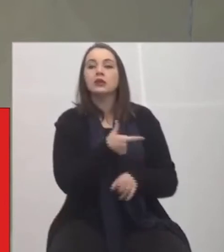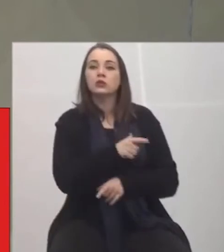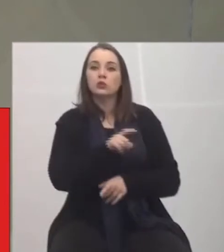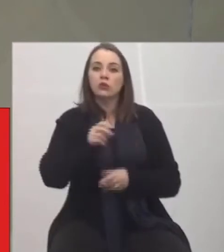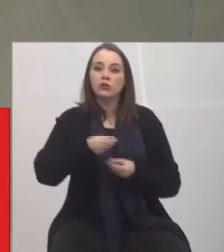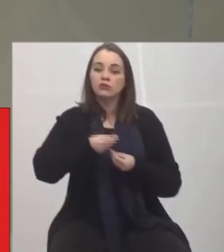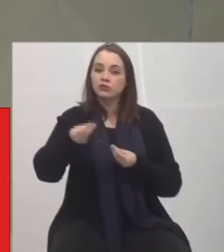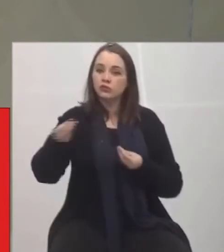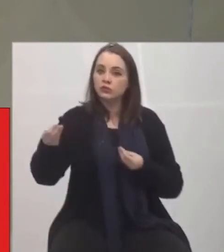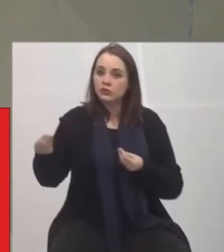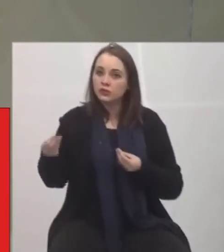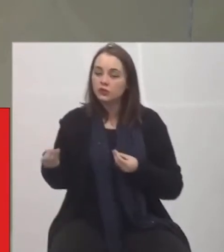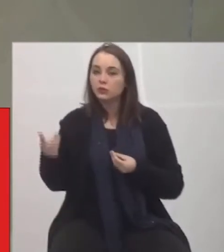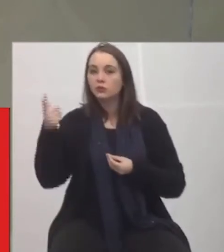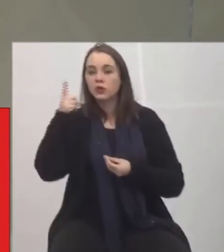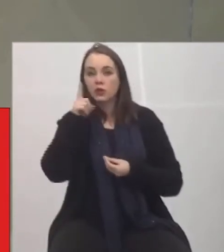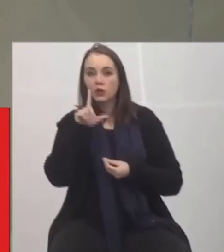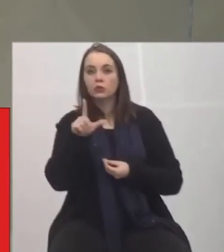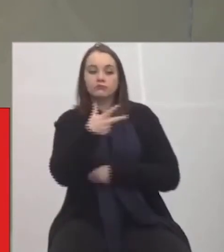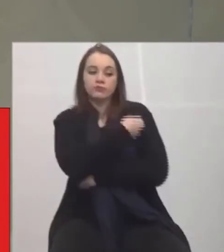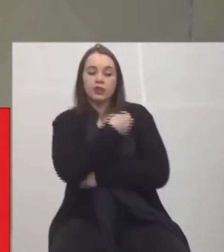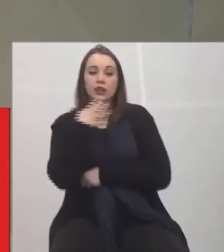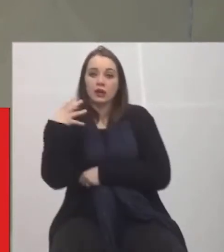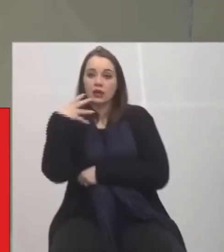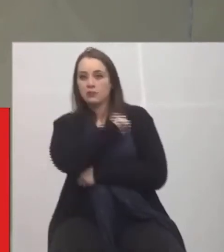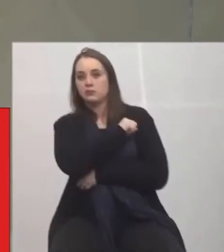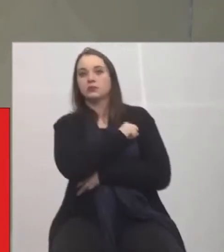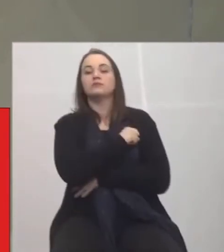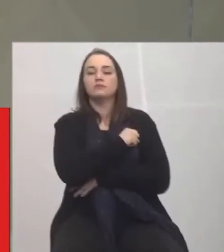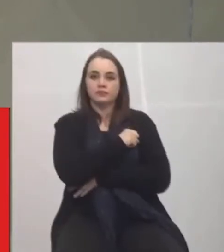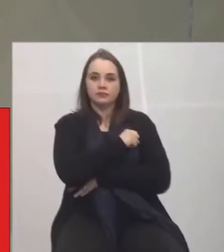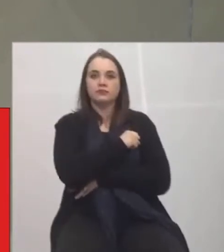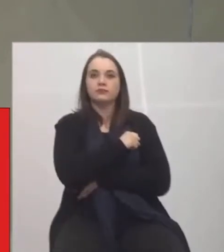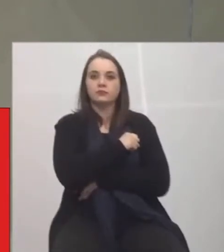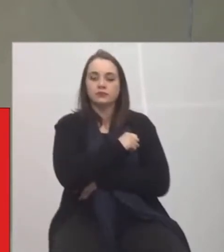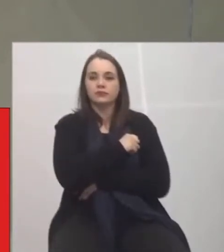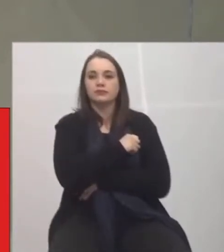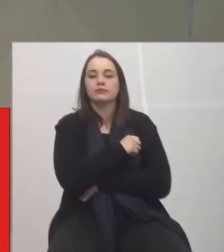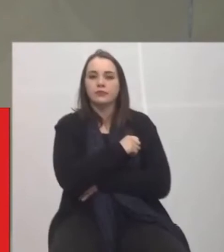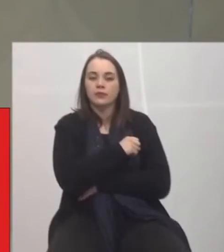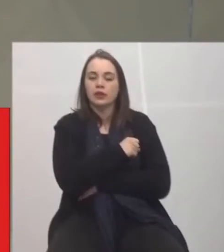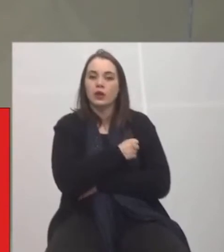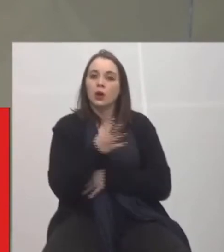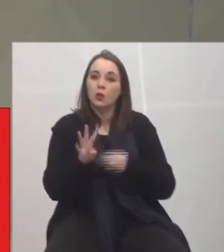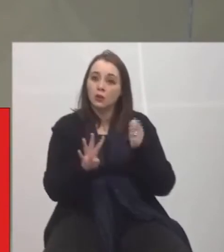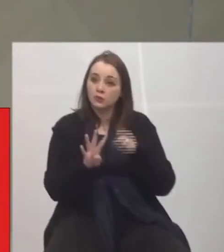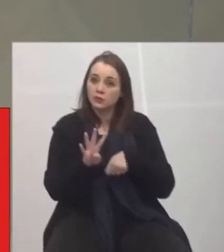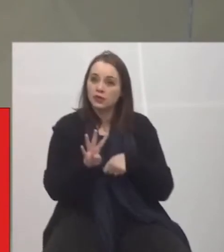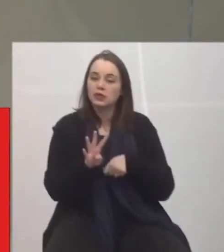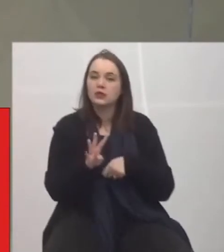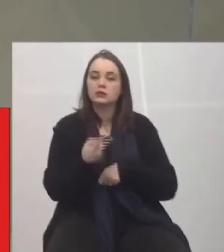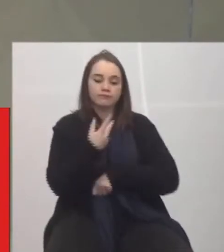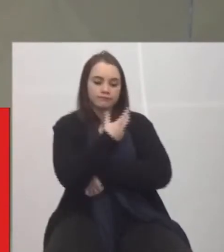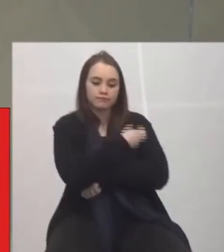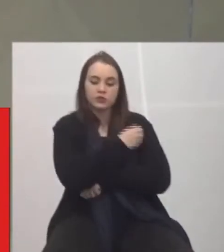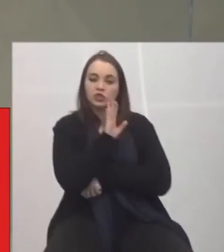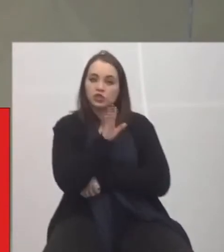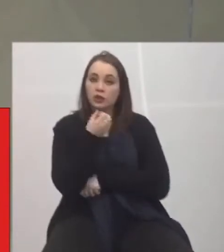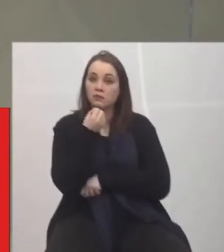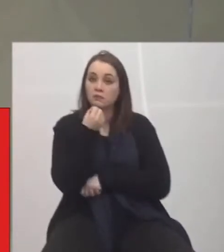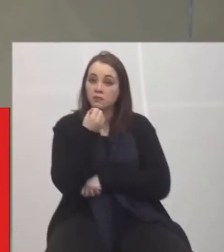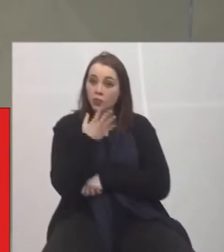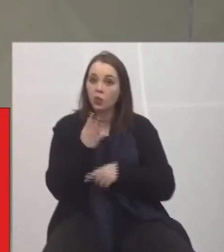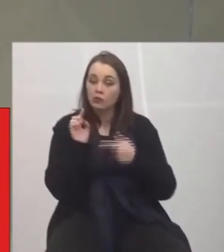a capilarização do serviço mais rápido possível. Chegamos ao primeiro quadrimestre com a cobertura suficiente, né? Com a